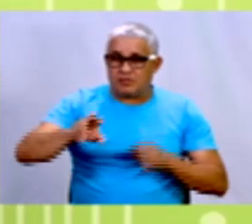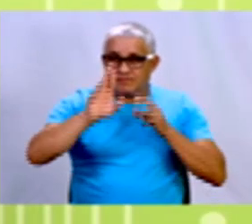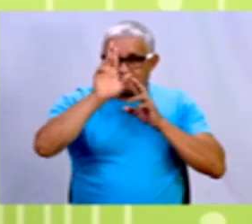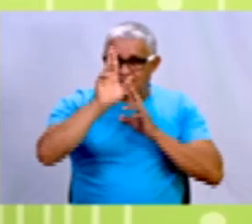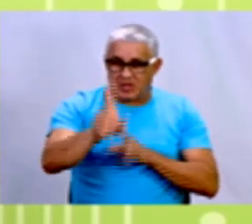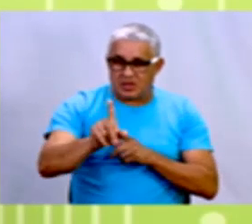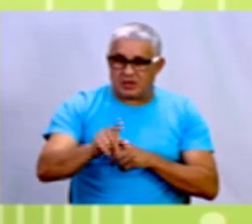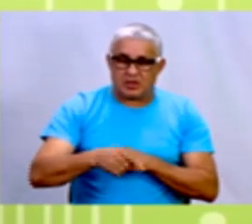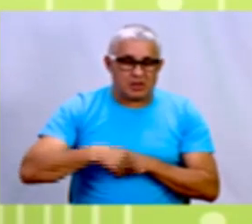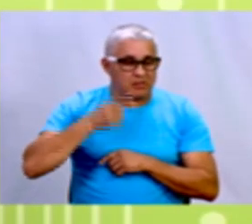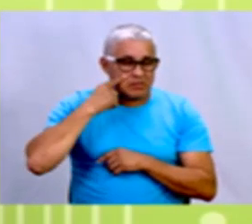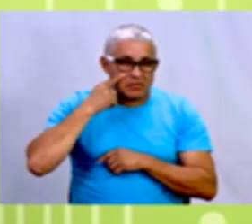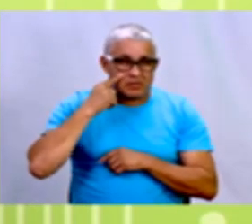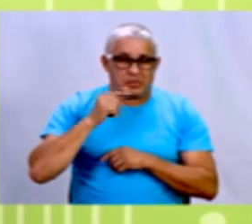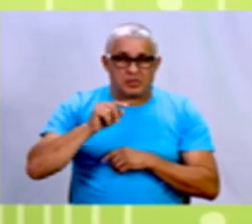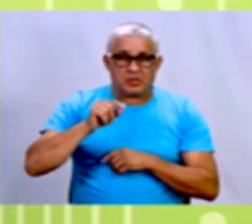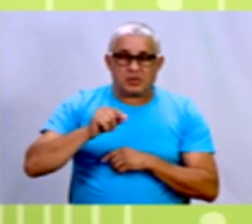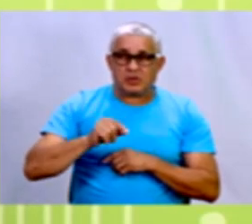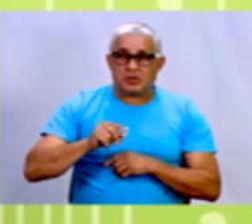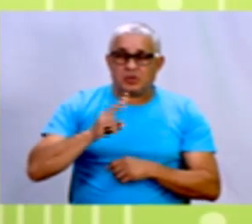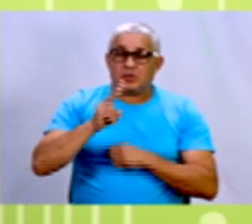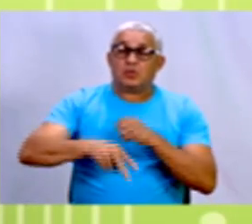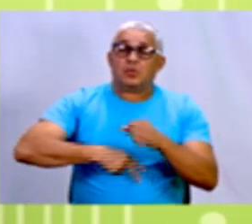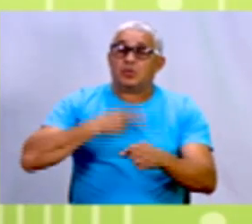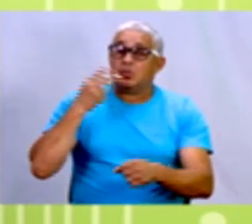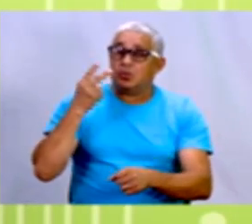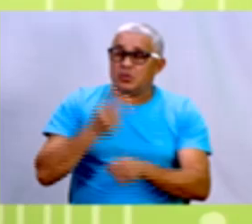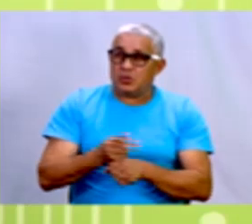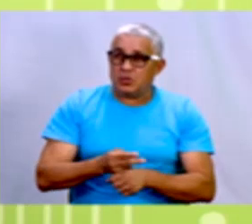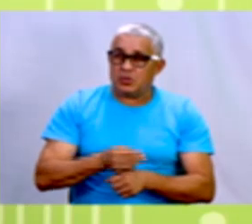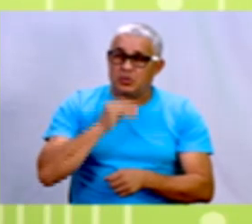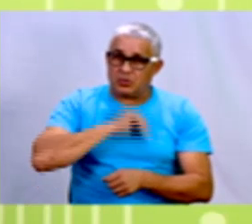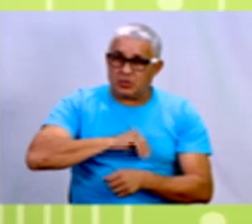2 anos eu vou ganhar tanto, eu vou trazer